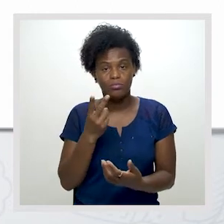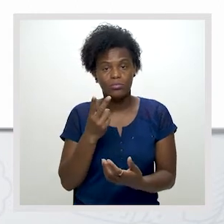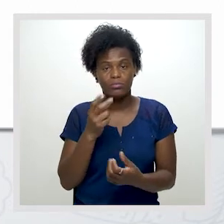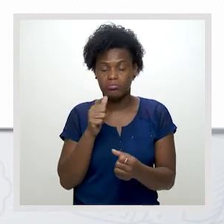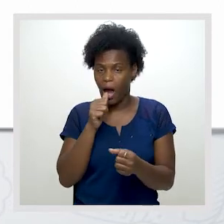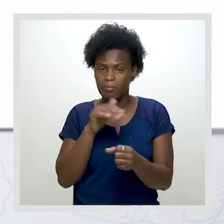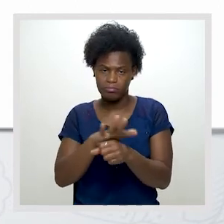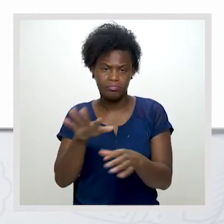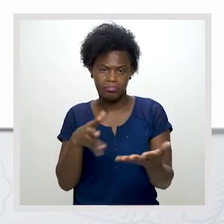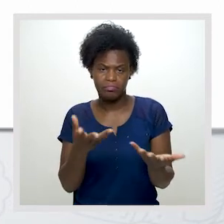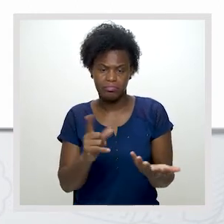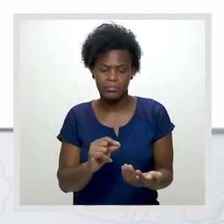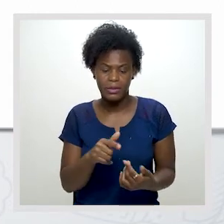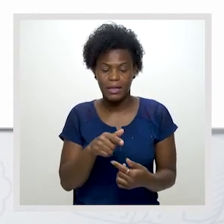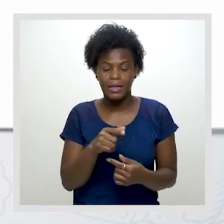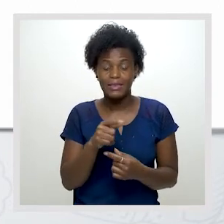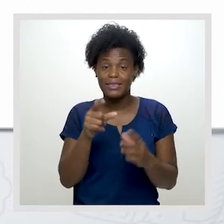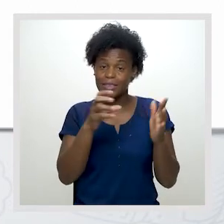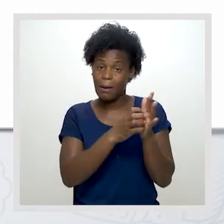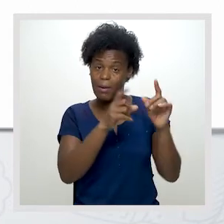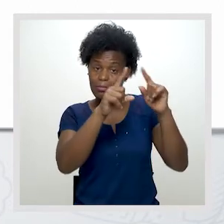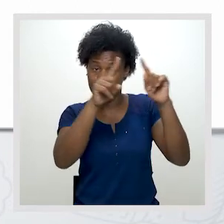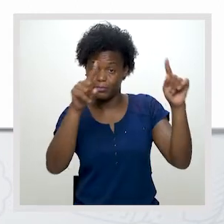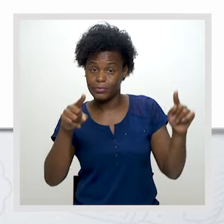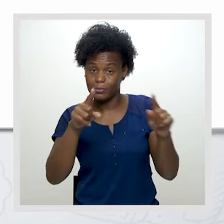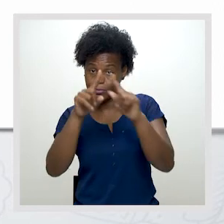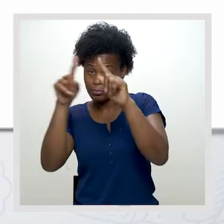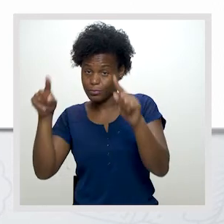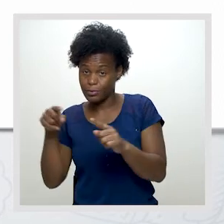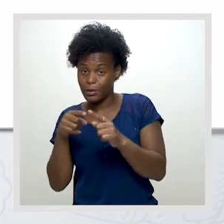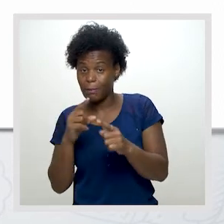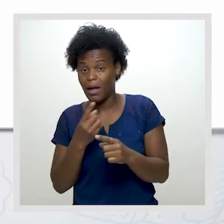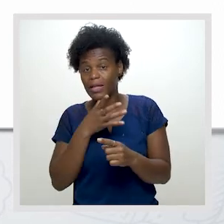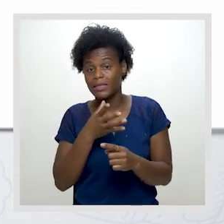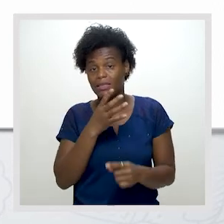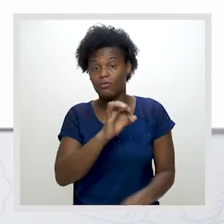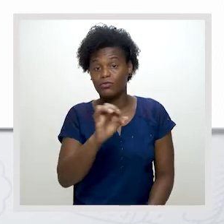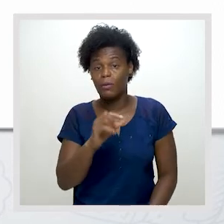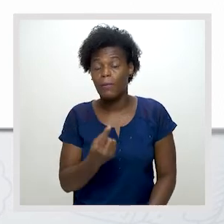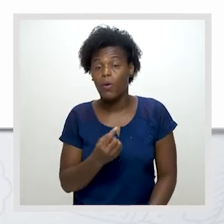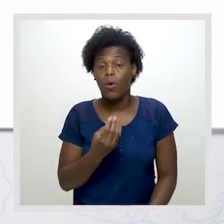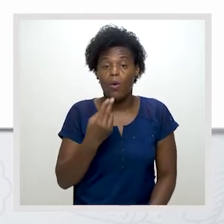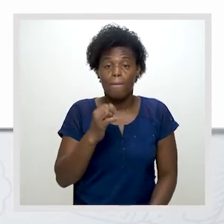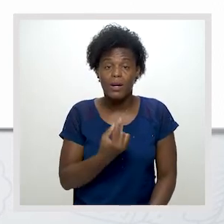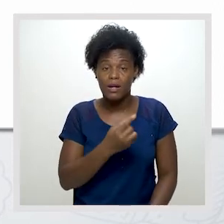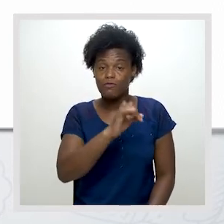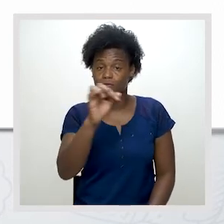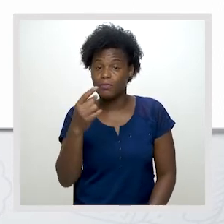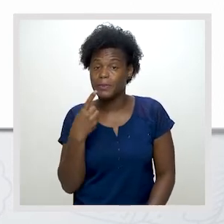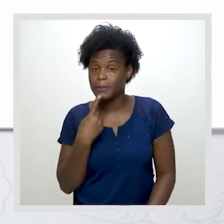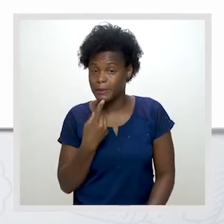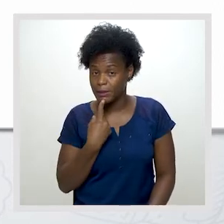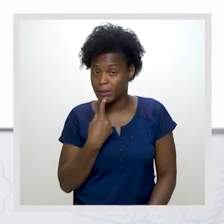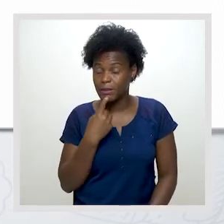oceanos. Então, esse esquema é para vos dizer, ou então para levar-vos a